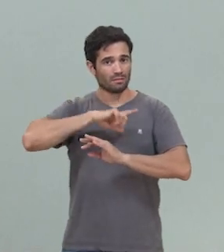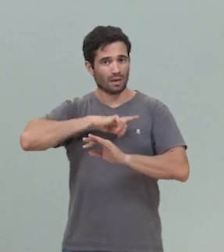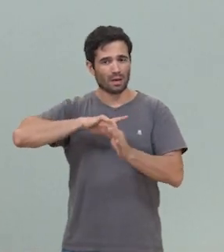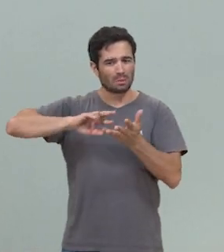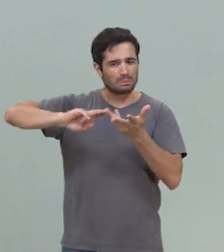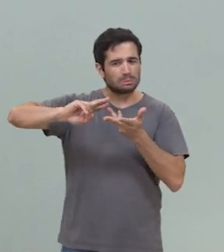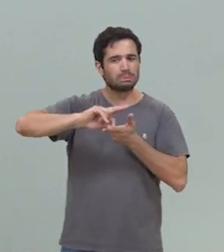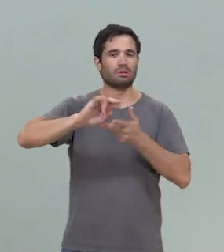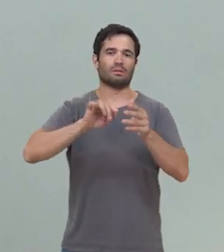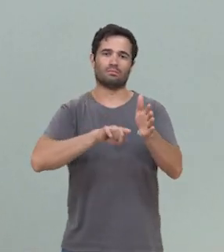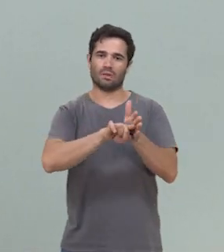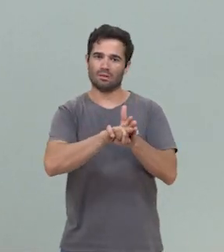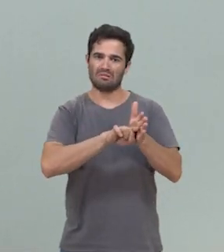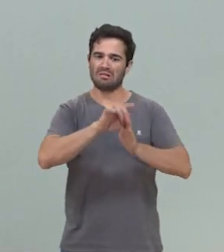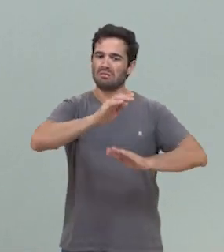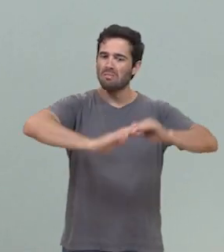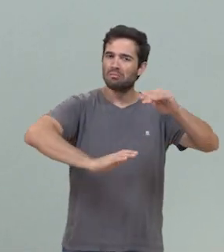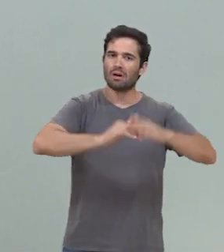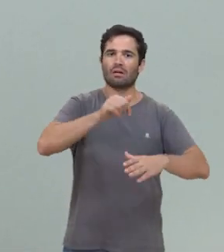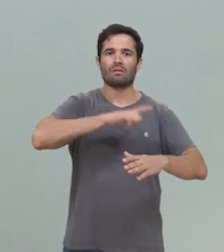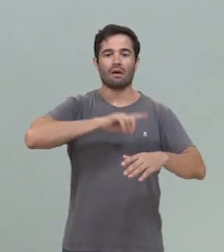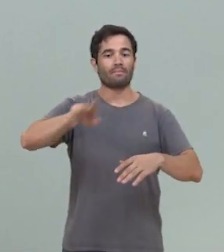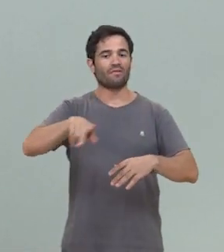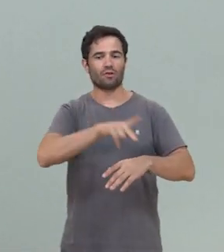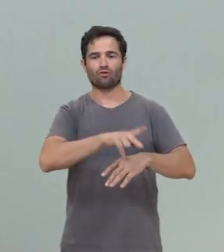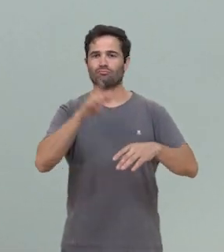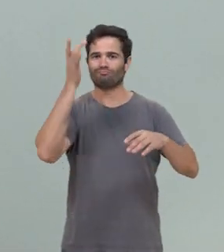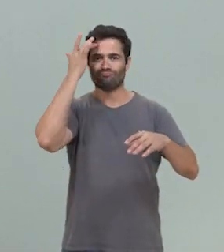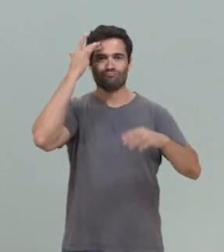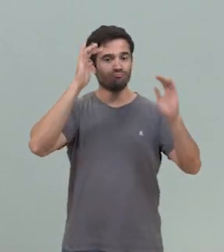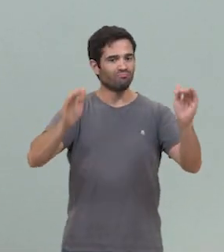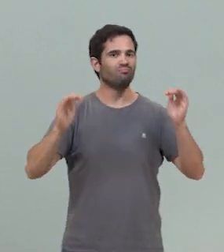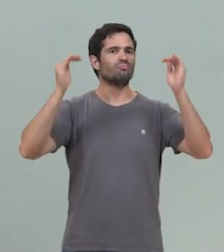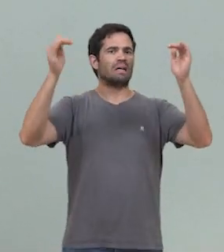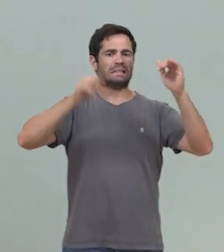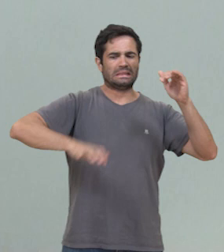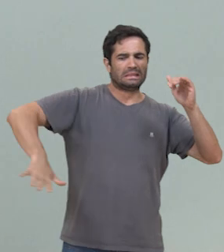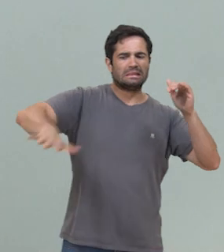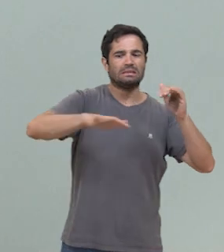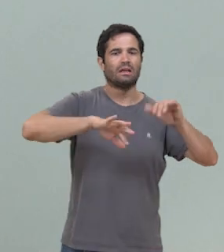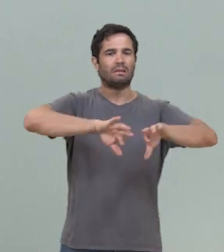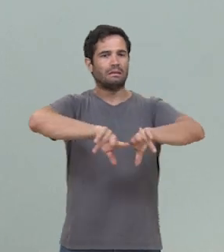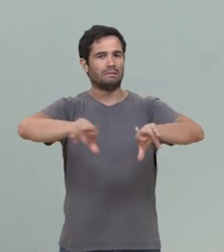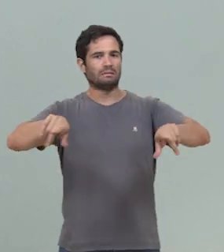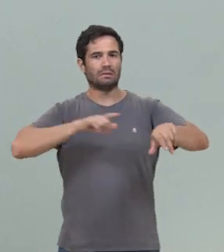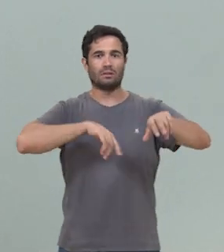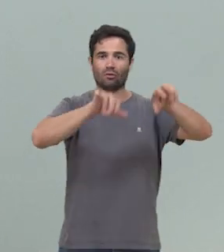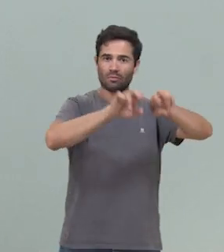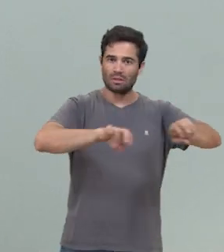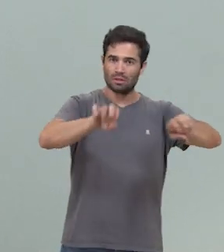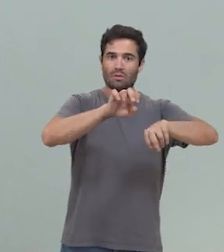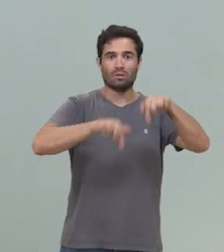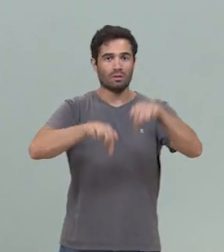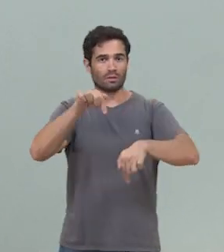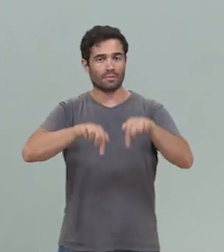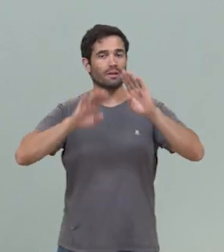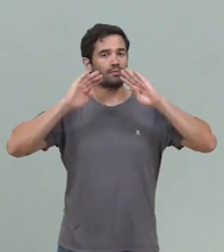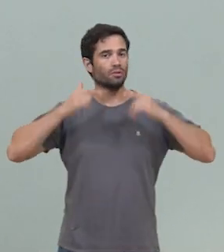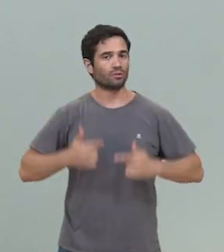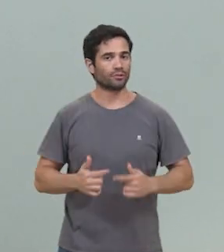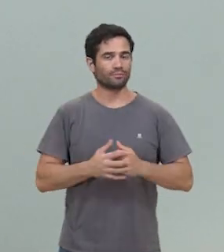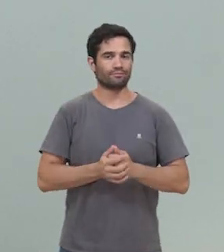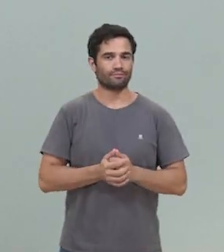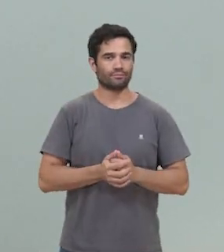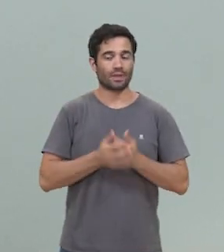onde a gente tem um rol de pesquisadores professores que são renomados na em diversas áreas né na Computação na Química na